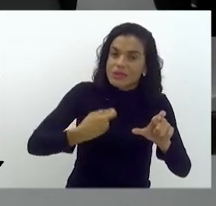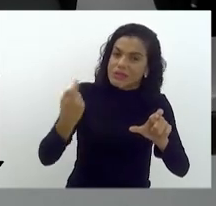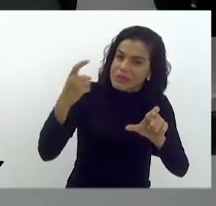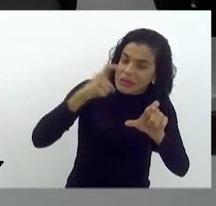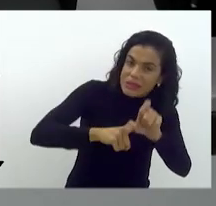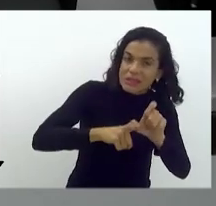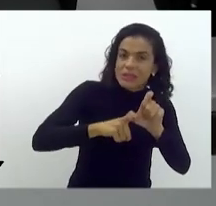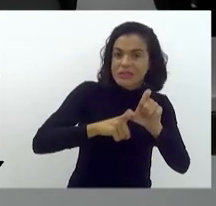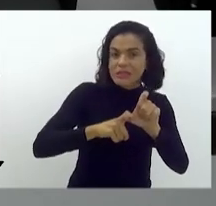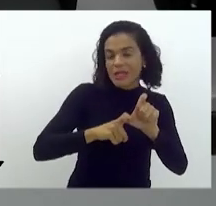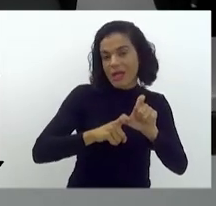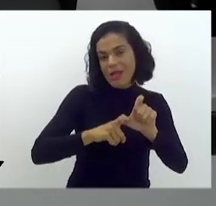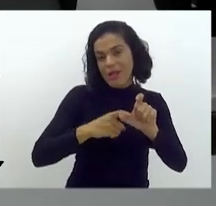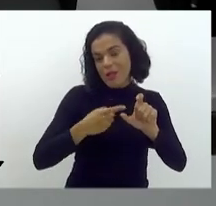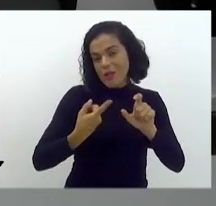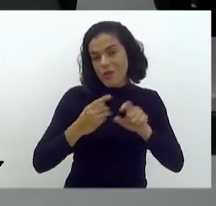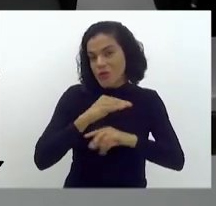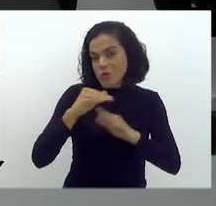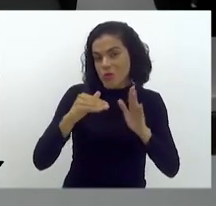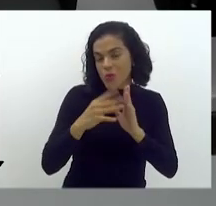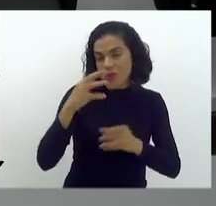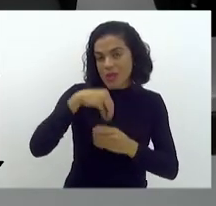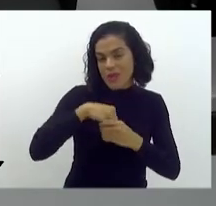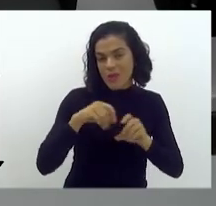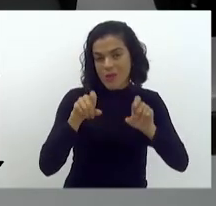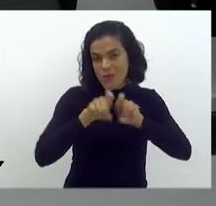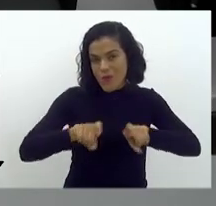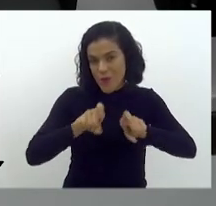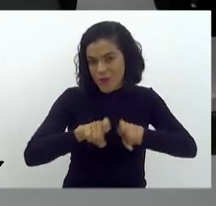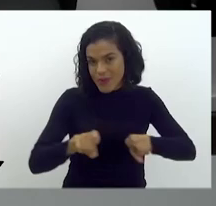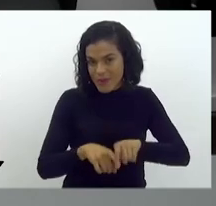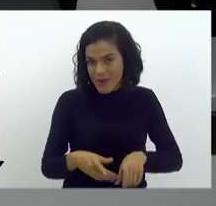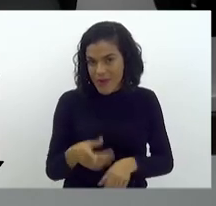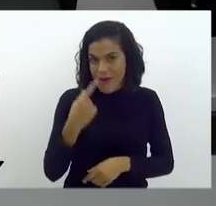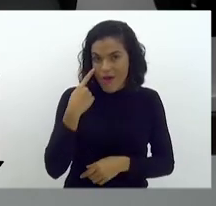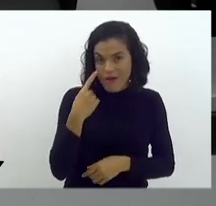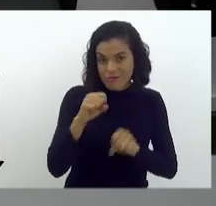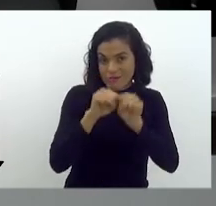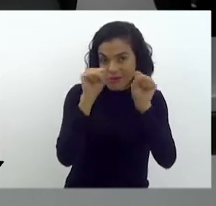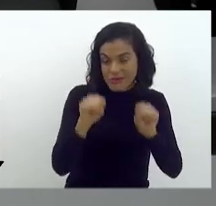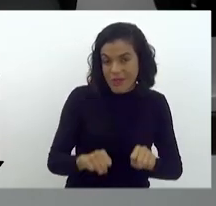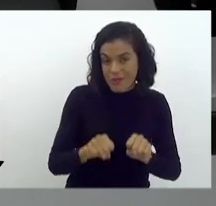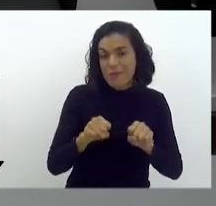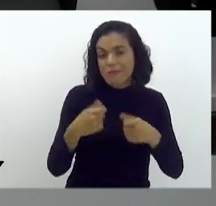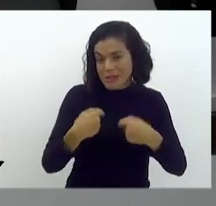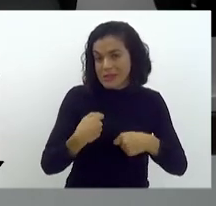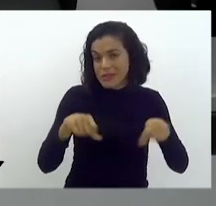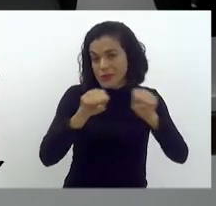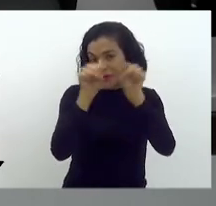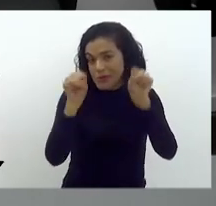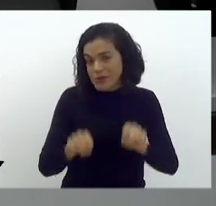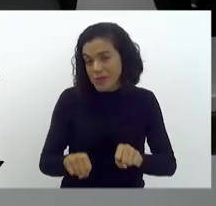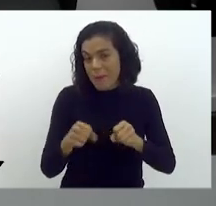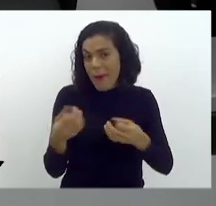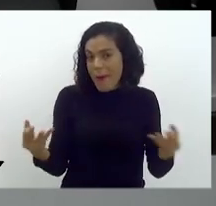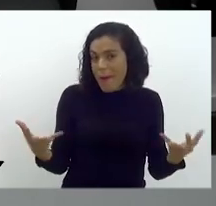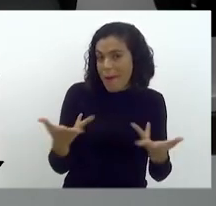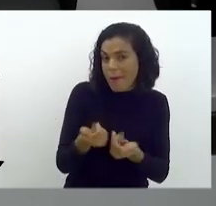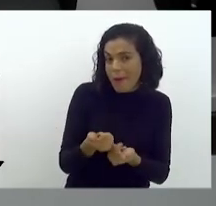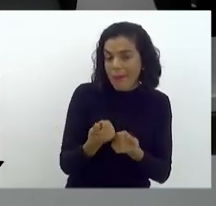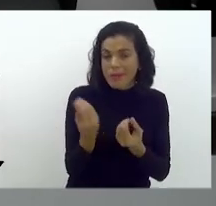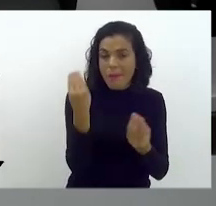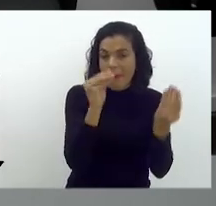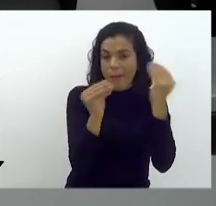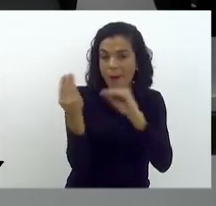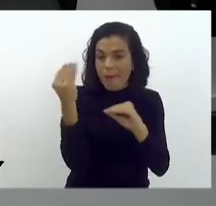identificação correta do que tá acontecendo na polícia do que está sendo registrado a gente Depende de um programa então um programa que tem que ser construído